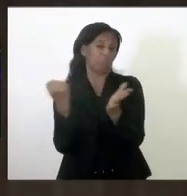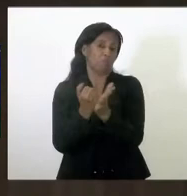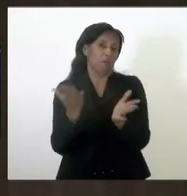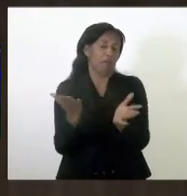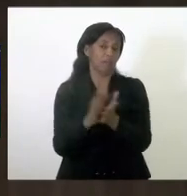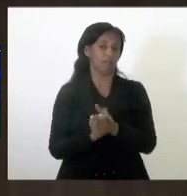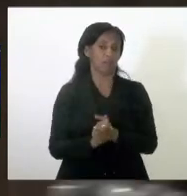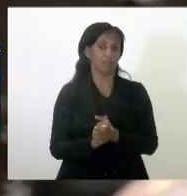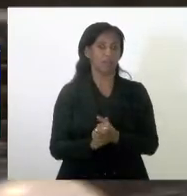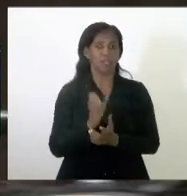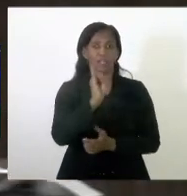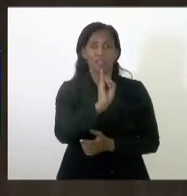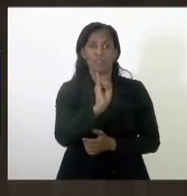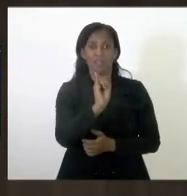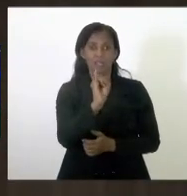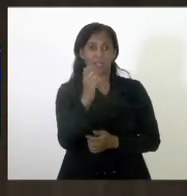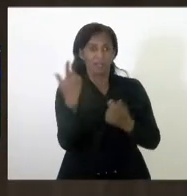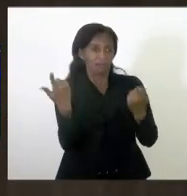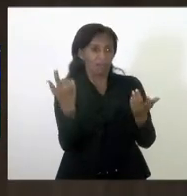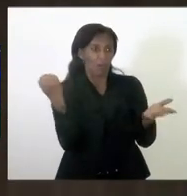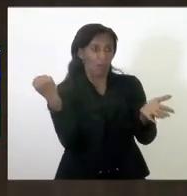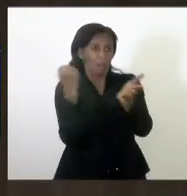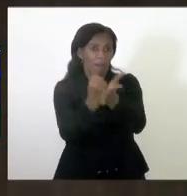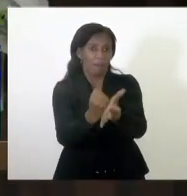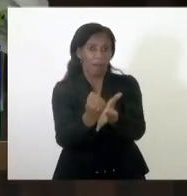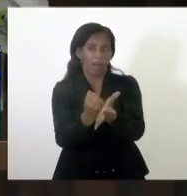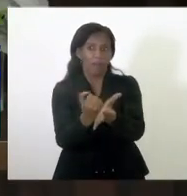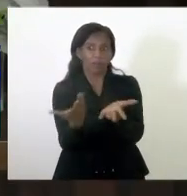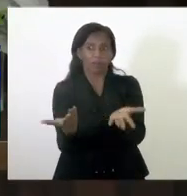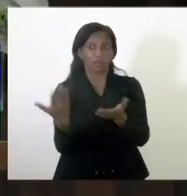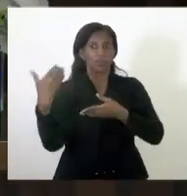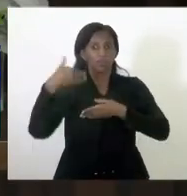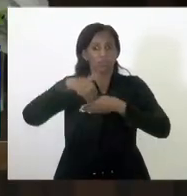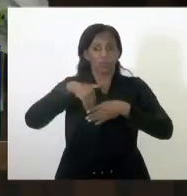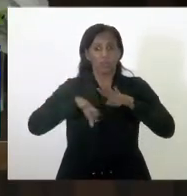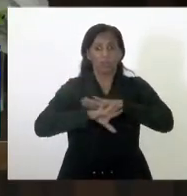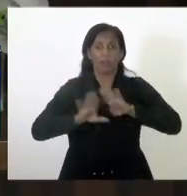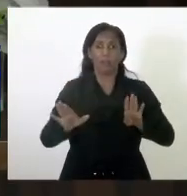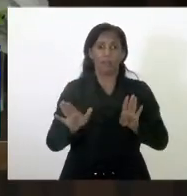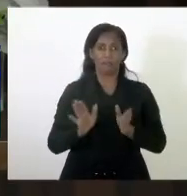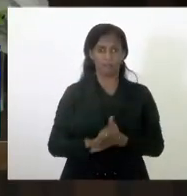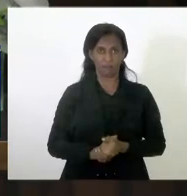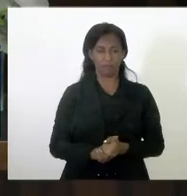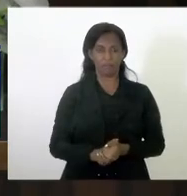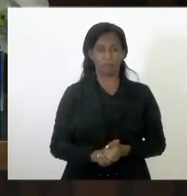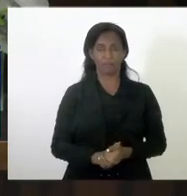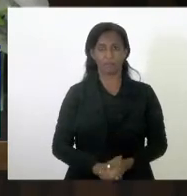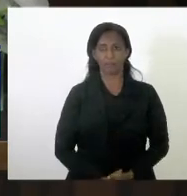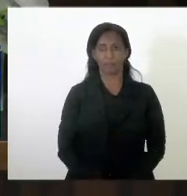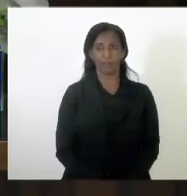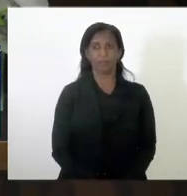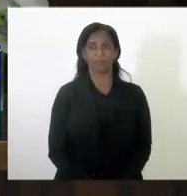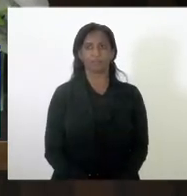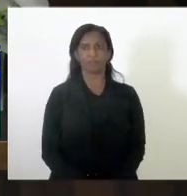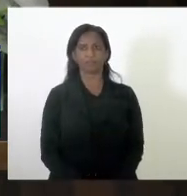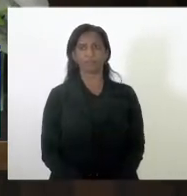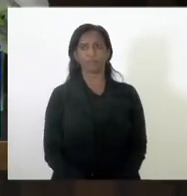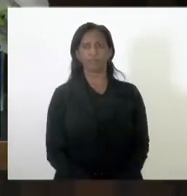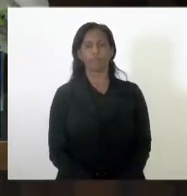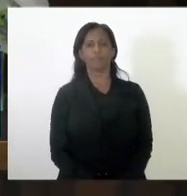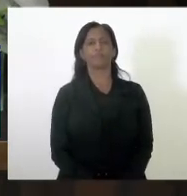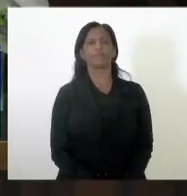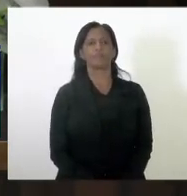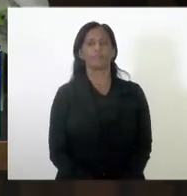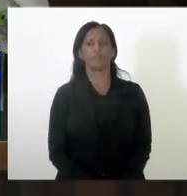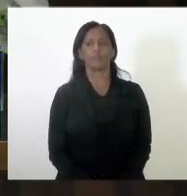gente não vota mais nada, que nada vem com impacto. Pela ordem, presidente. Deixa eu encerrar aqui. Eu quero falar do tema. Por